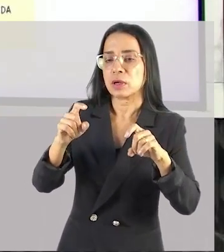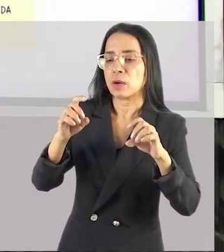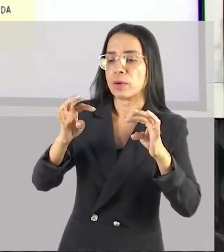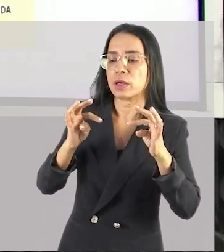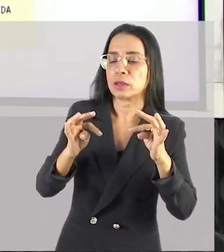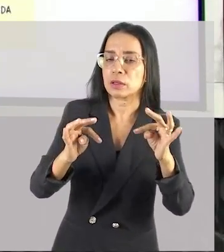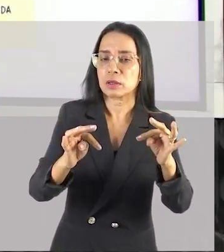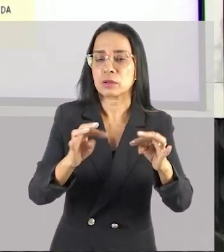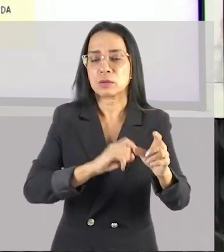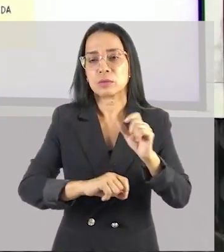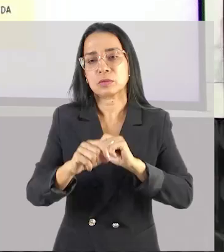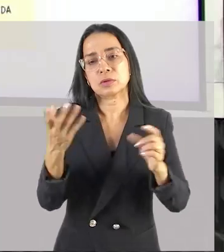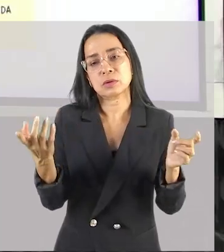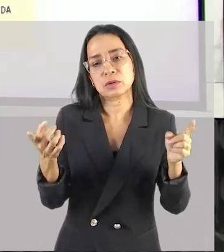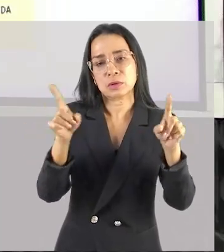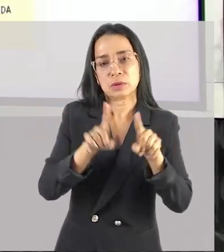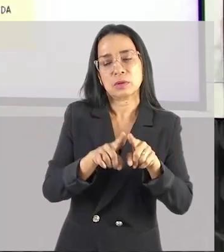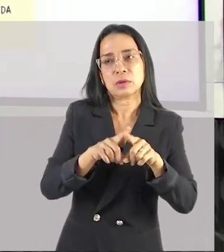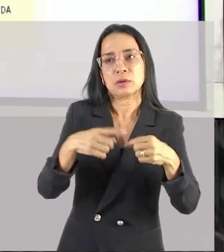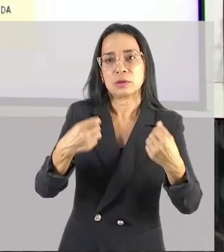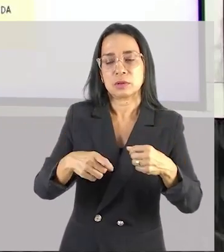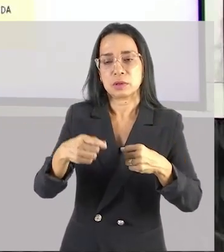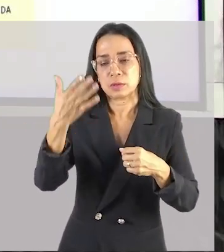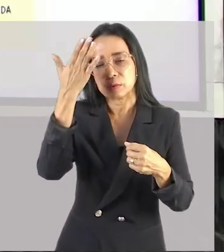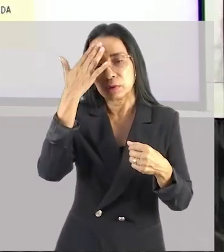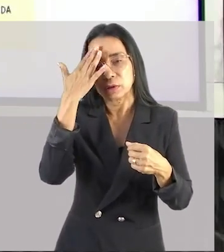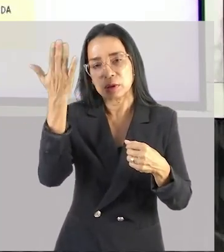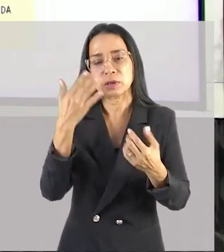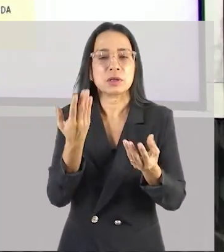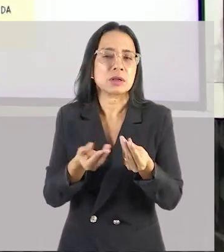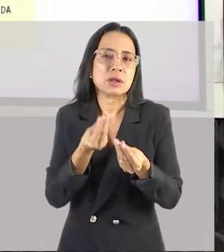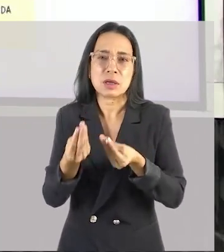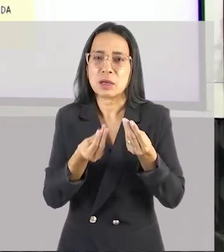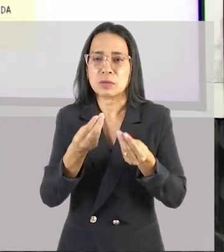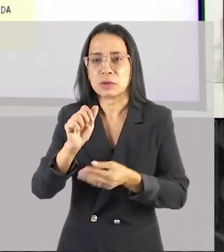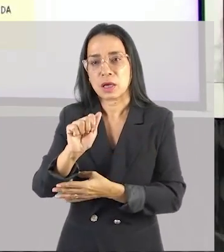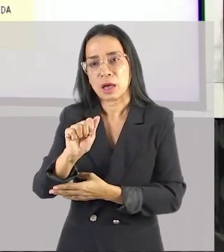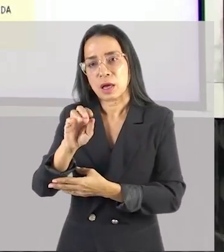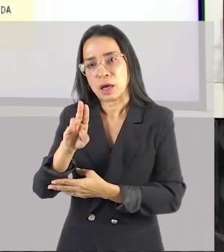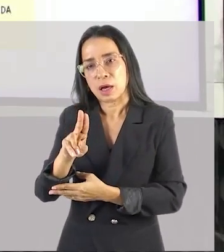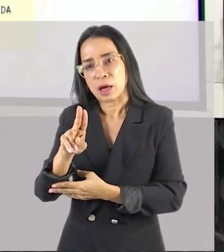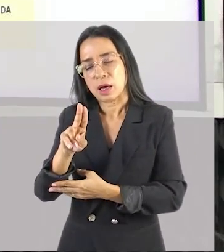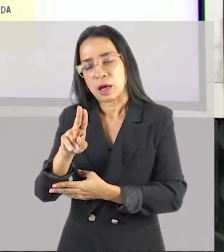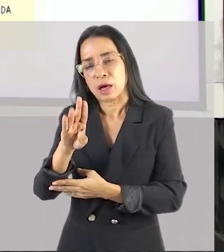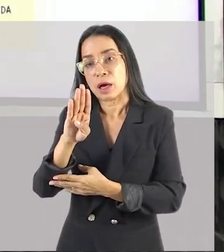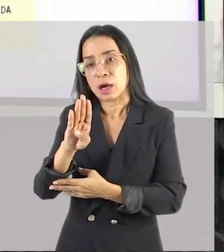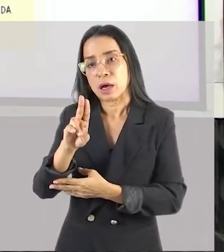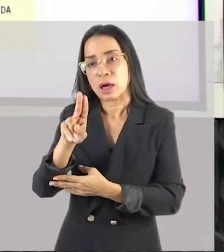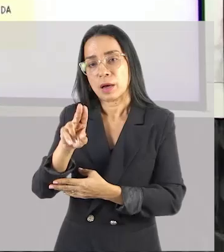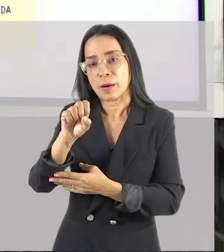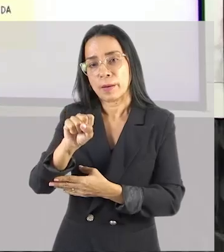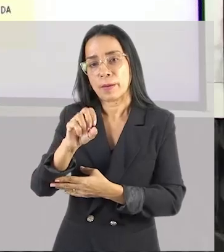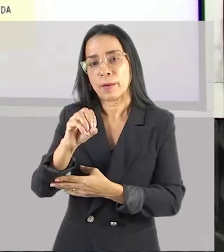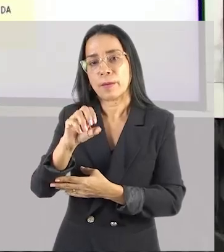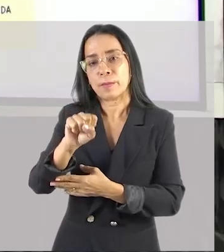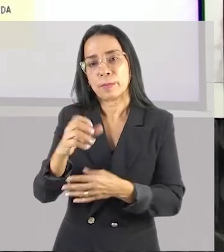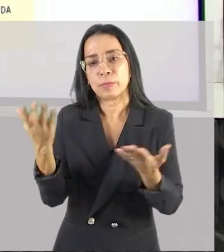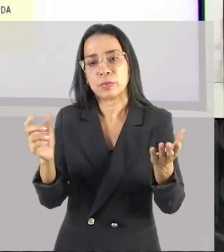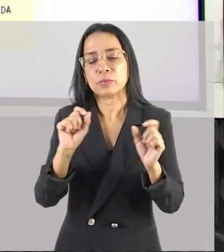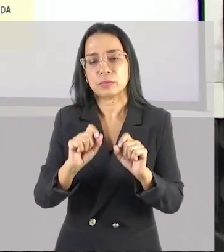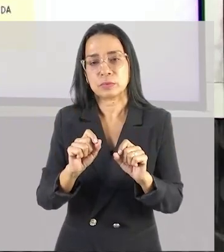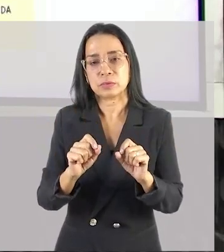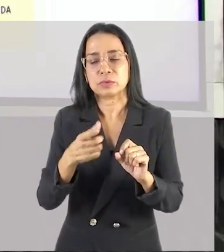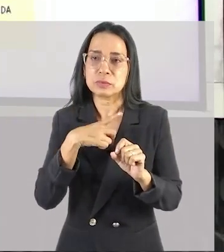informacionais, mas ao mesmo tempo nós precisamos entender os abusos que toda essa infodemia, digamos